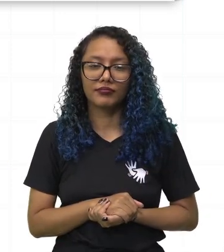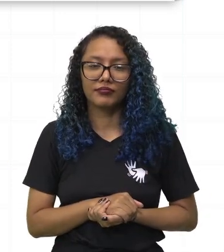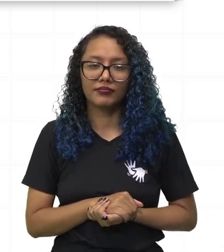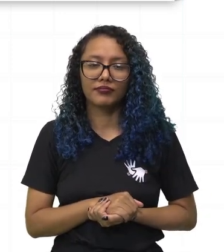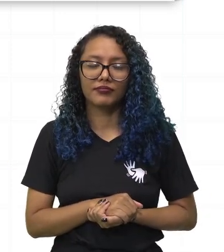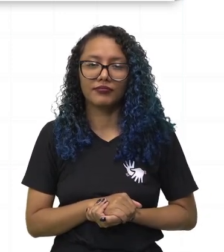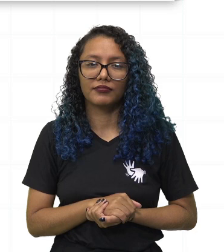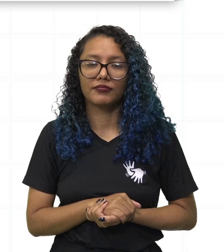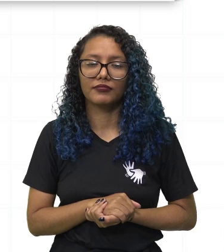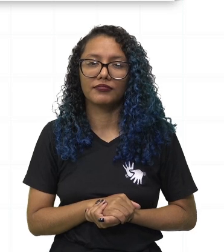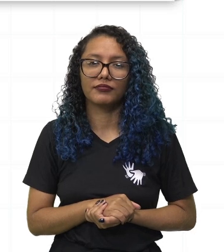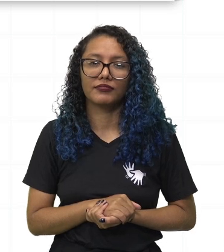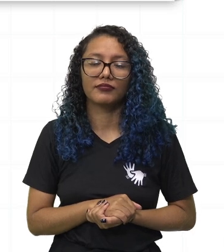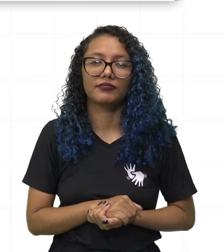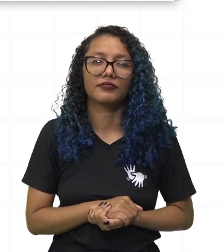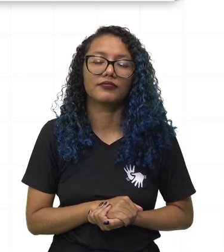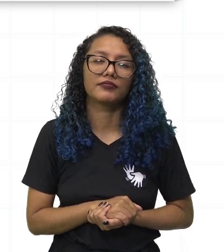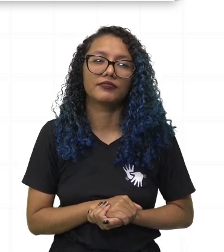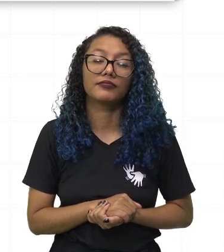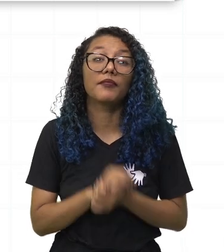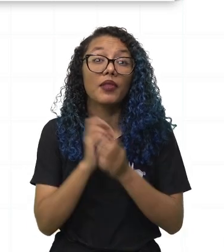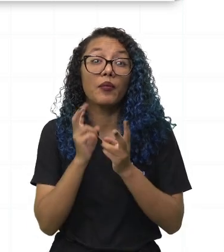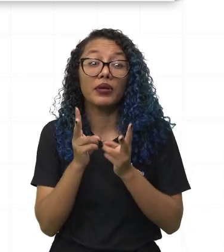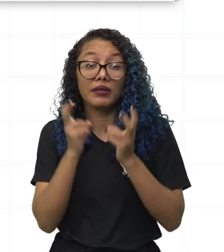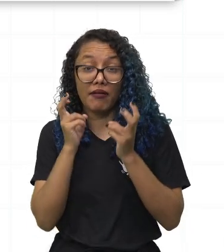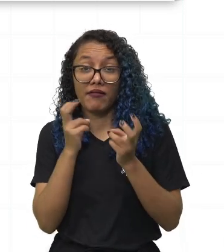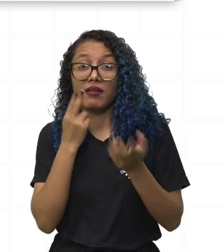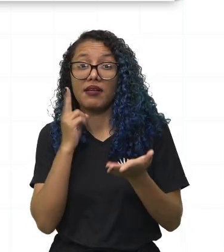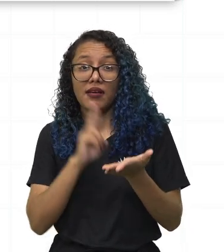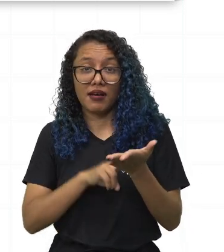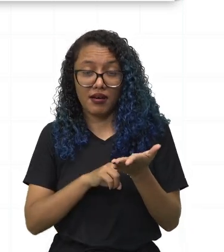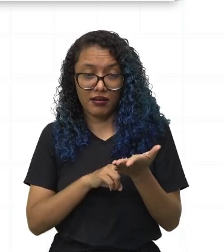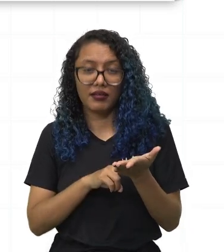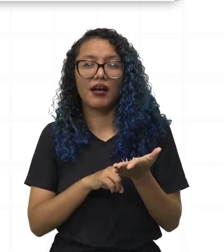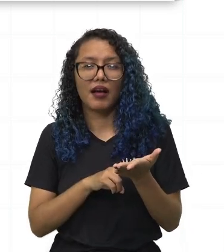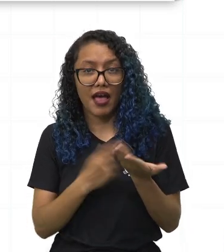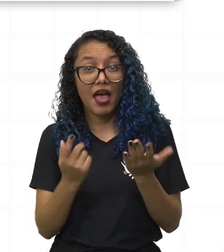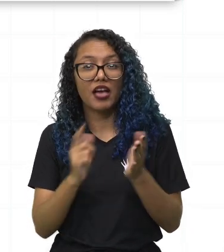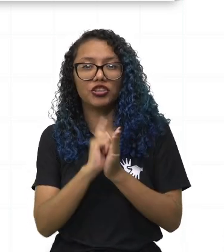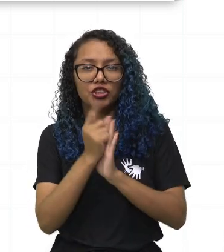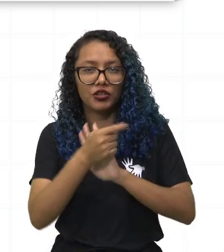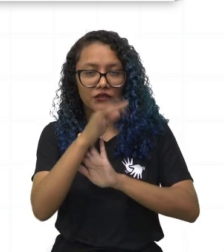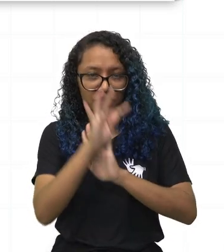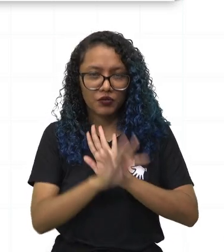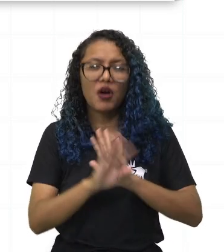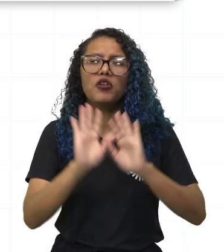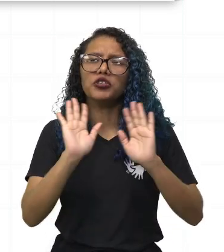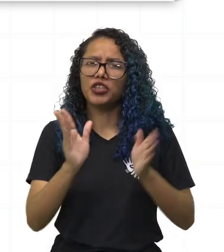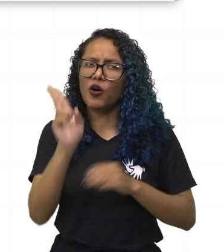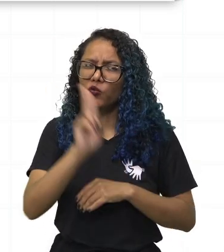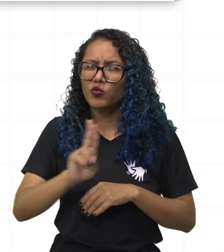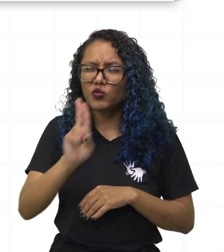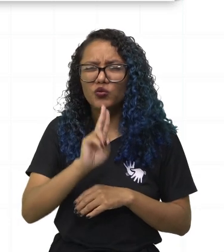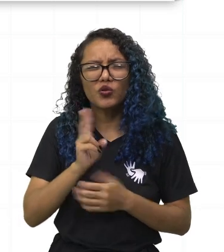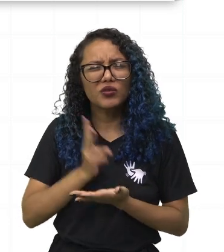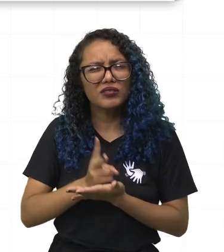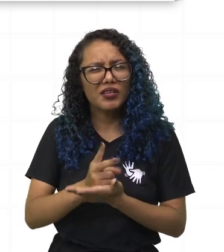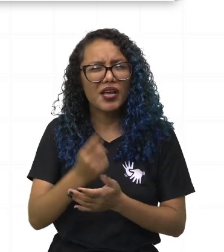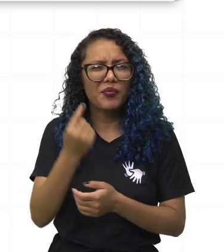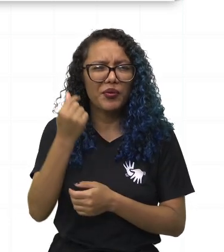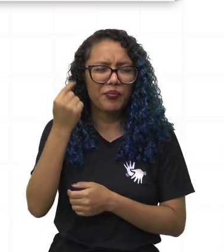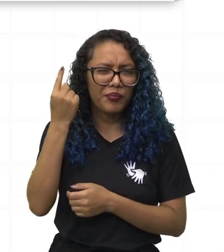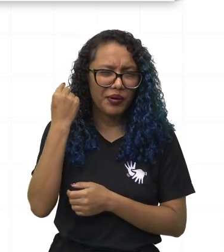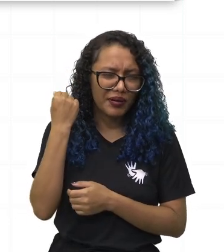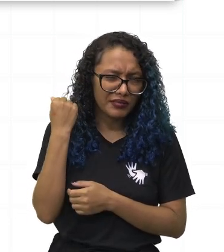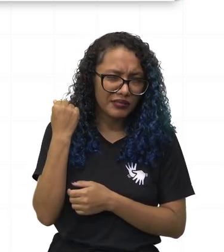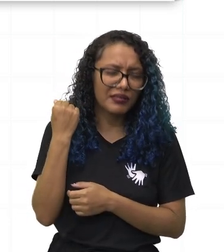Então perceba que a carta é um gênero textual que já fez muita parte da nossa sociedade, para nossa comunicação,